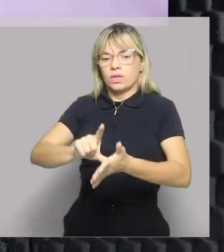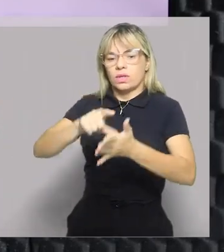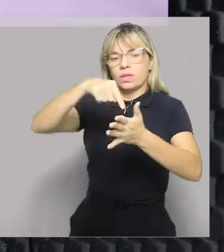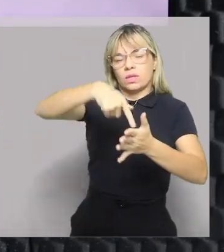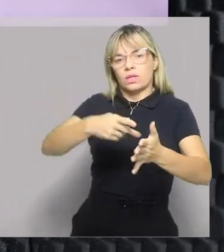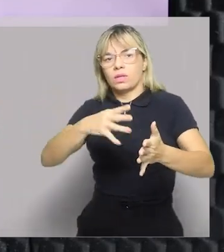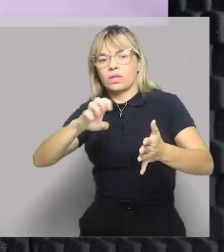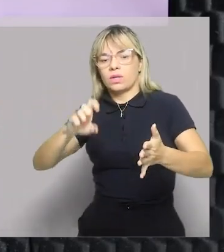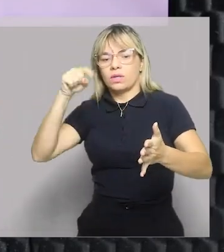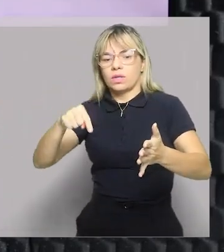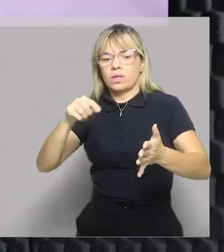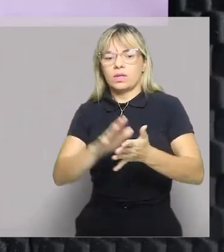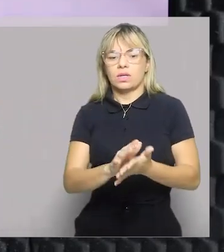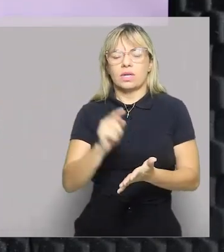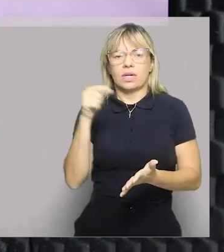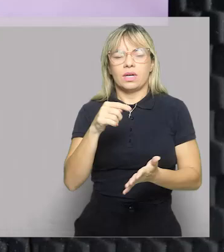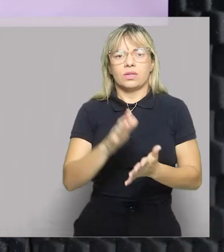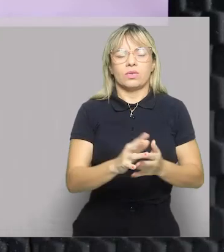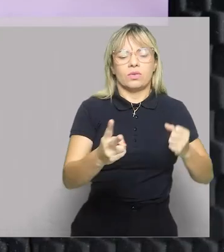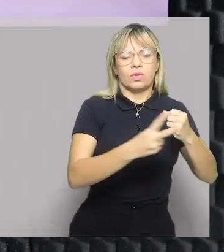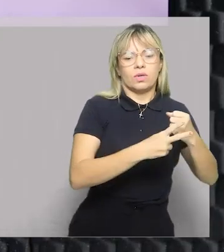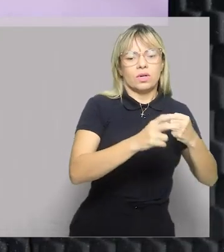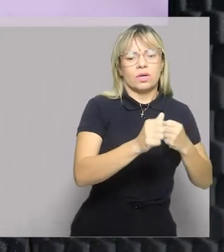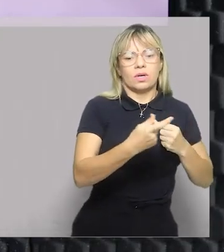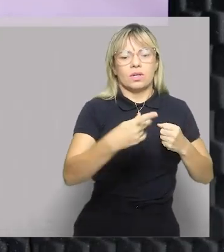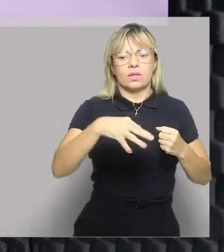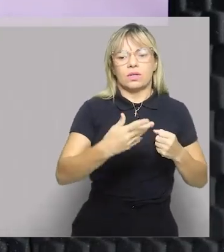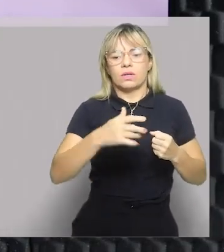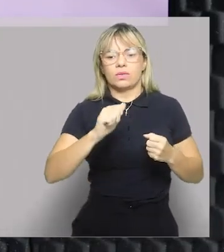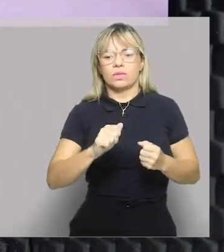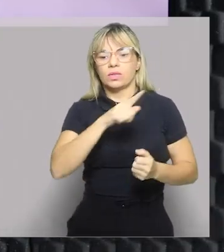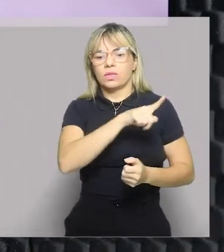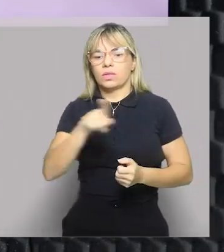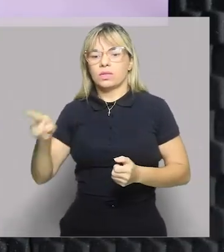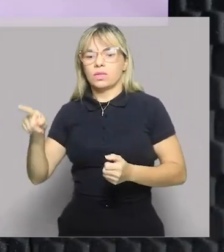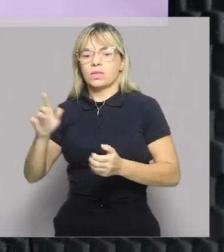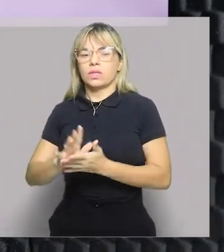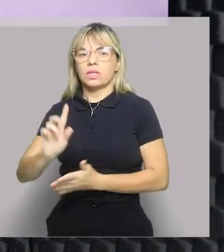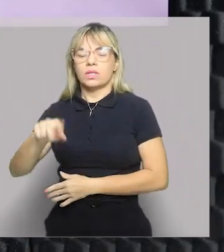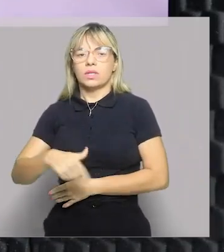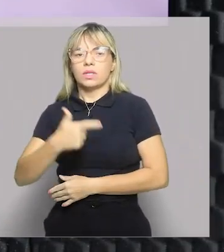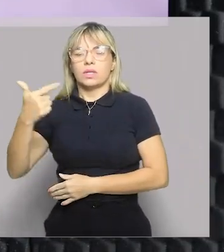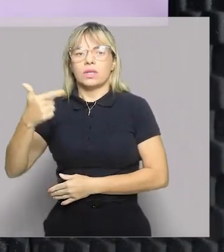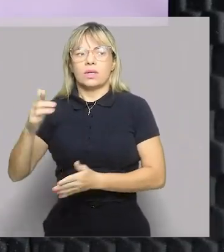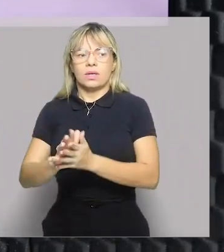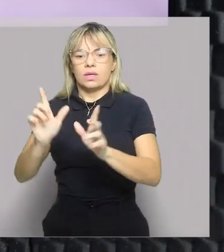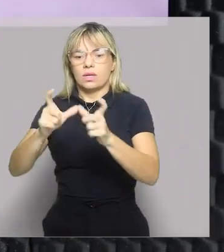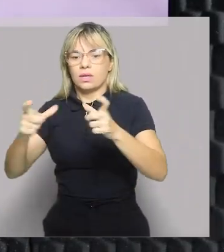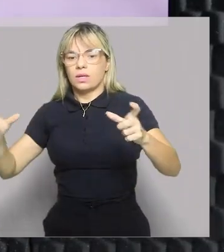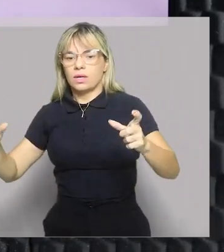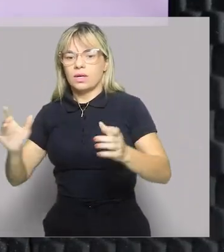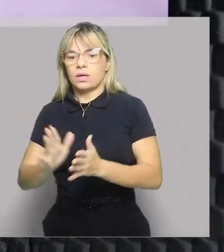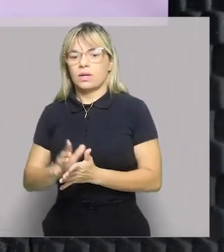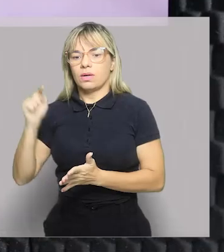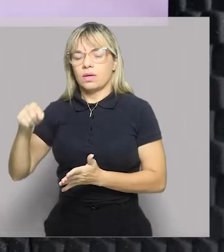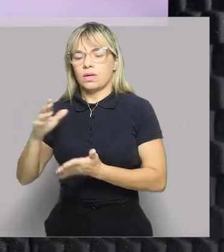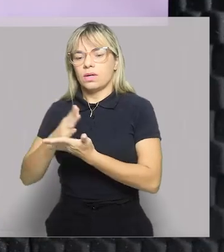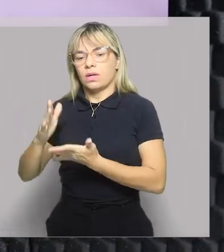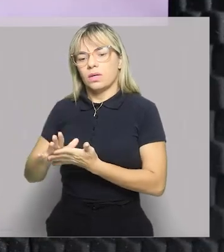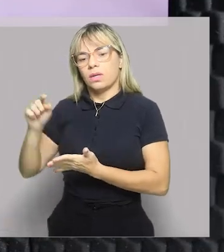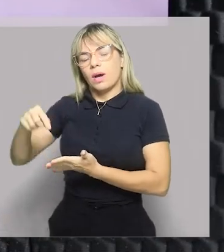admitiu, e a segunda oração vai depois do conectivo, que a situação está muito delicada, que é a